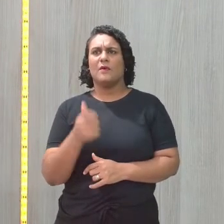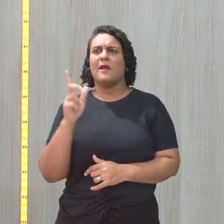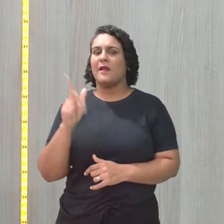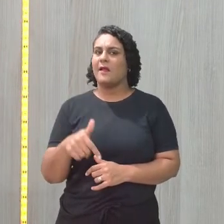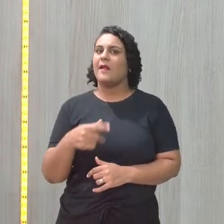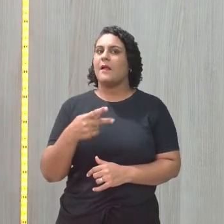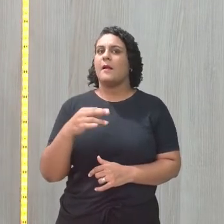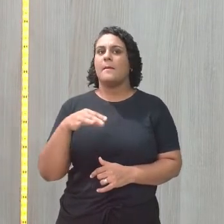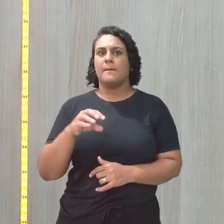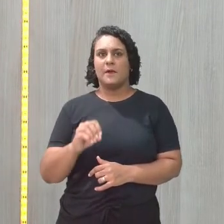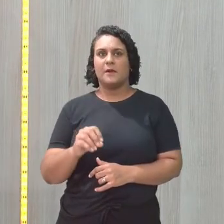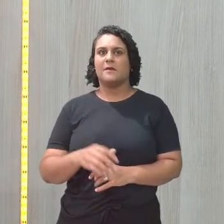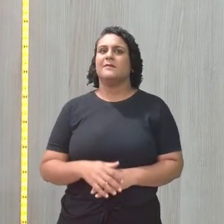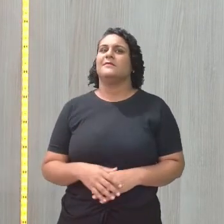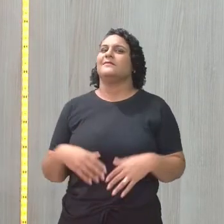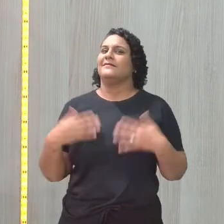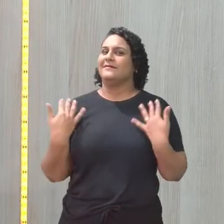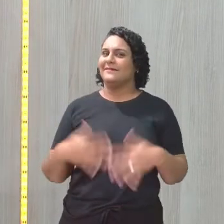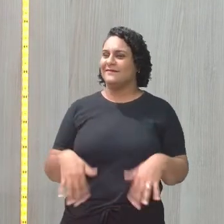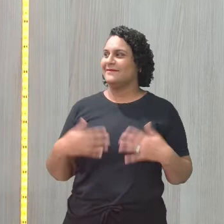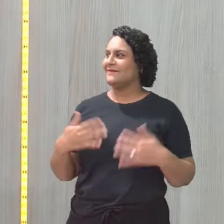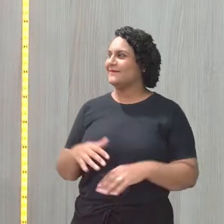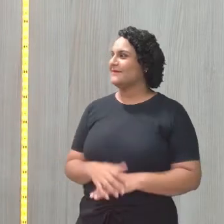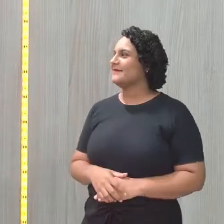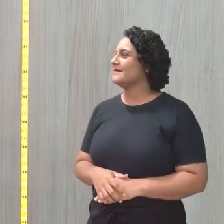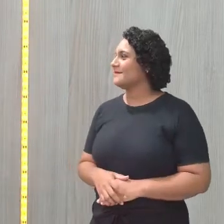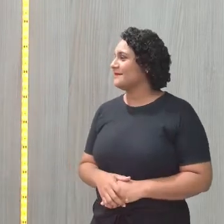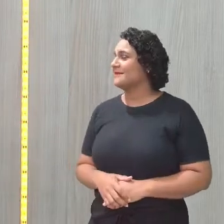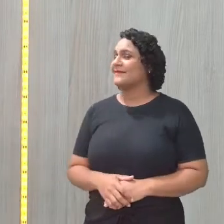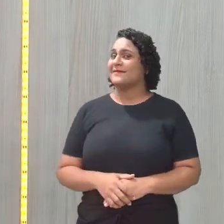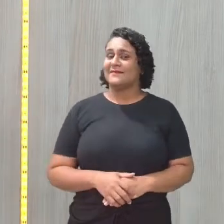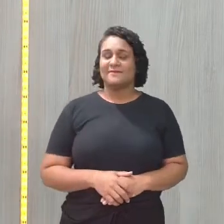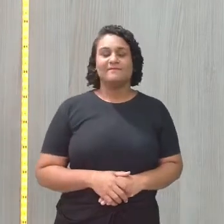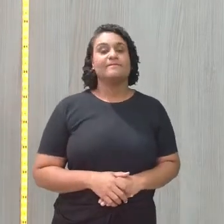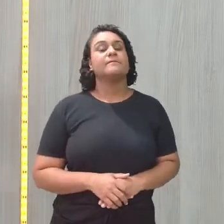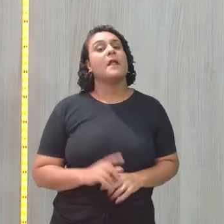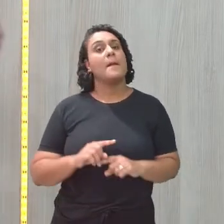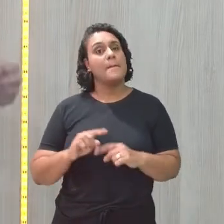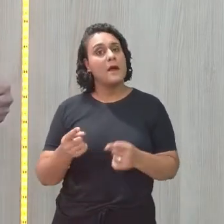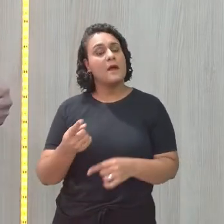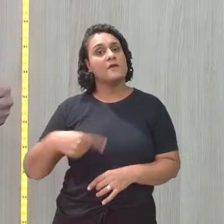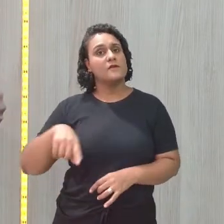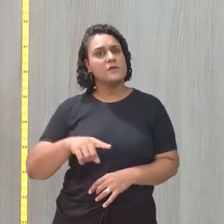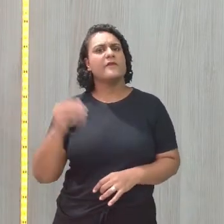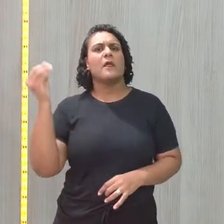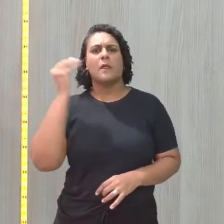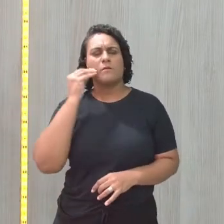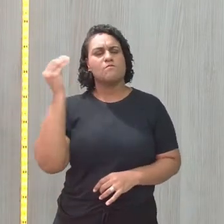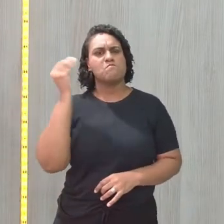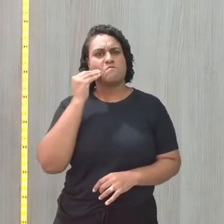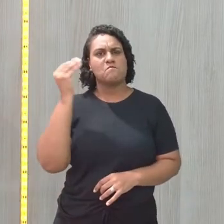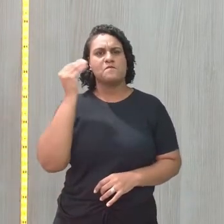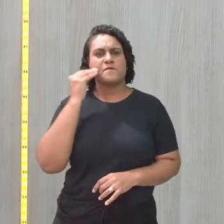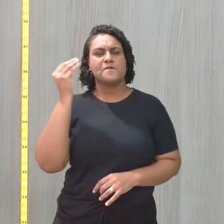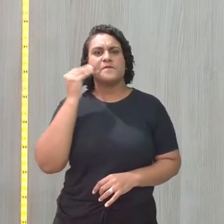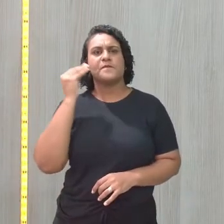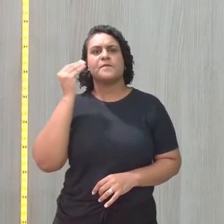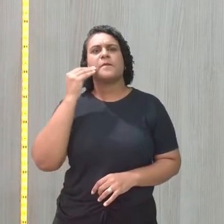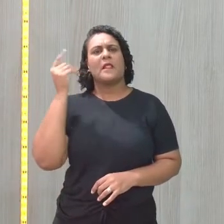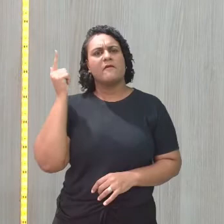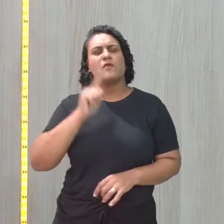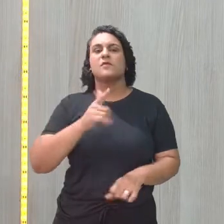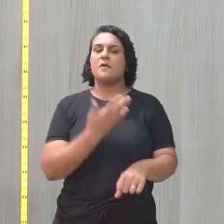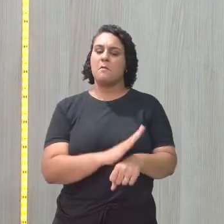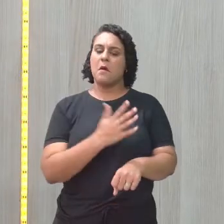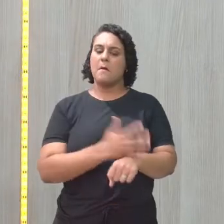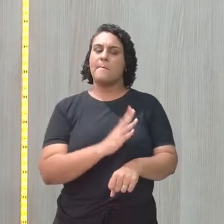primo, mas daqui que tu descubra, né, Tiago? Mas você pode ir tentando aí, certo? E aí você vai conseguir na